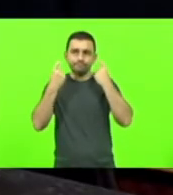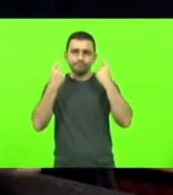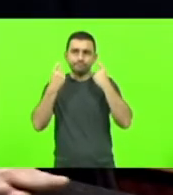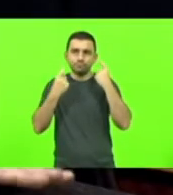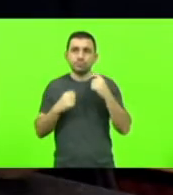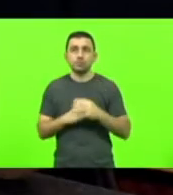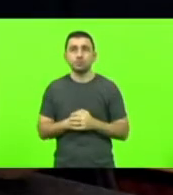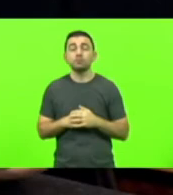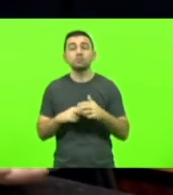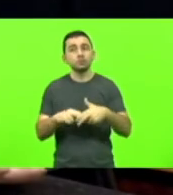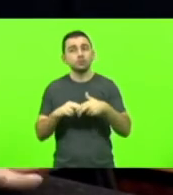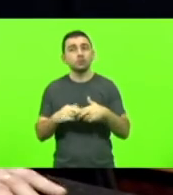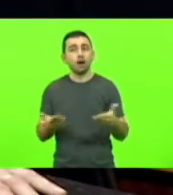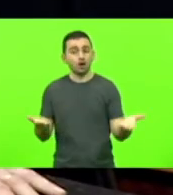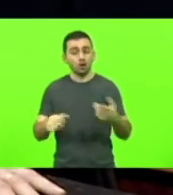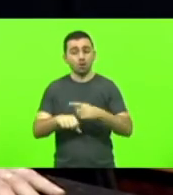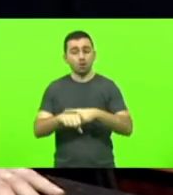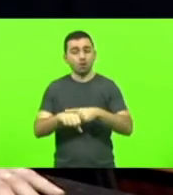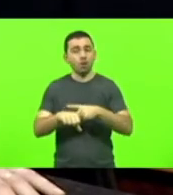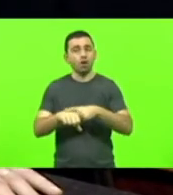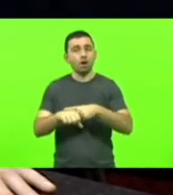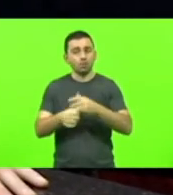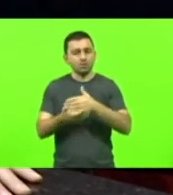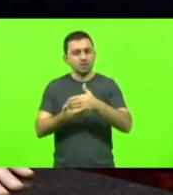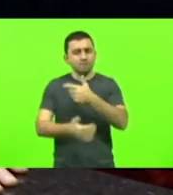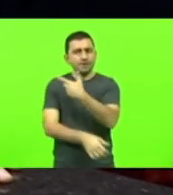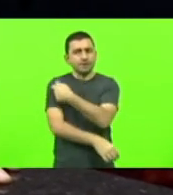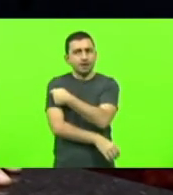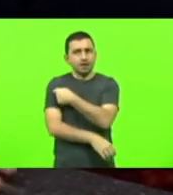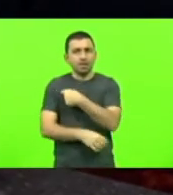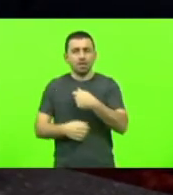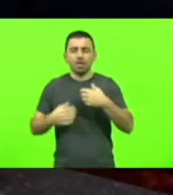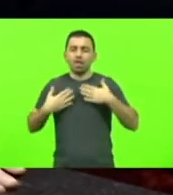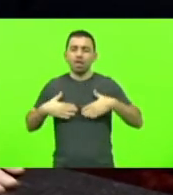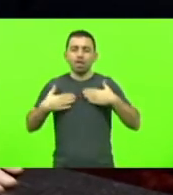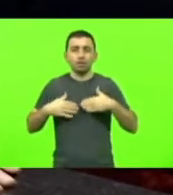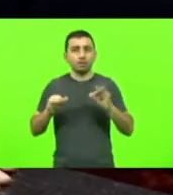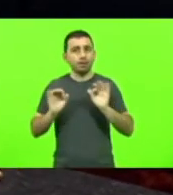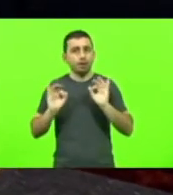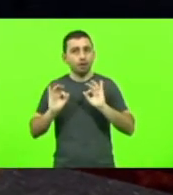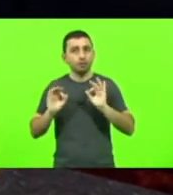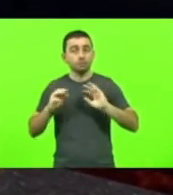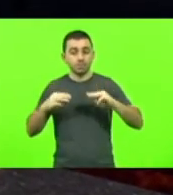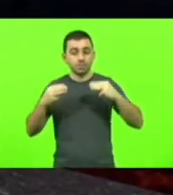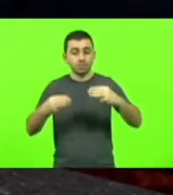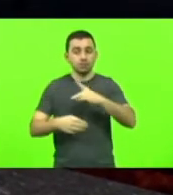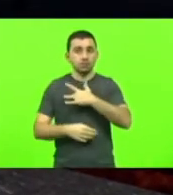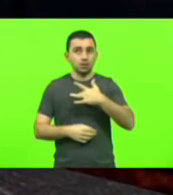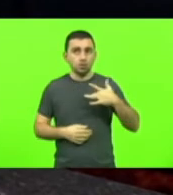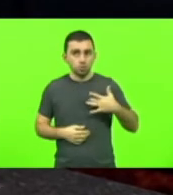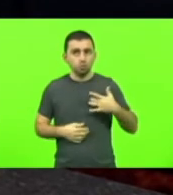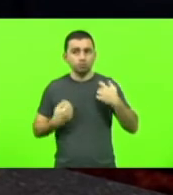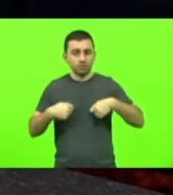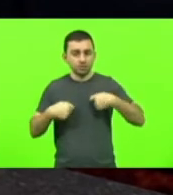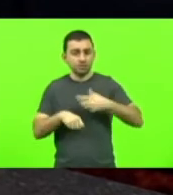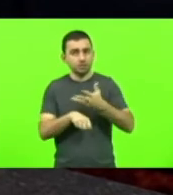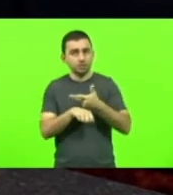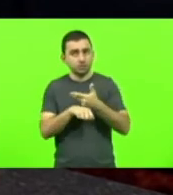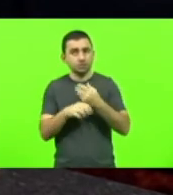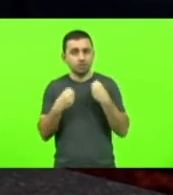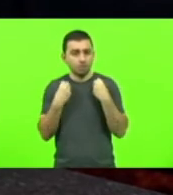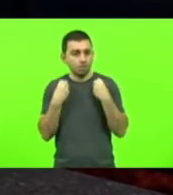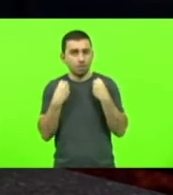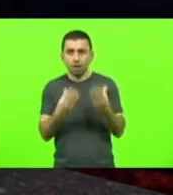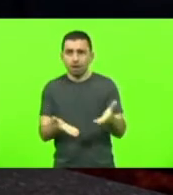portanto é hora de vacinar de não relaxar Ministério da Saúde precisa agilizar a entrega